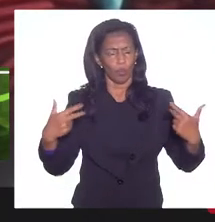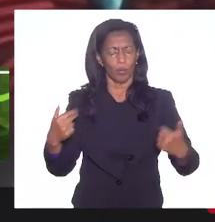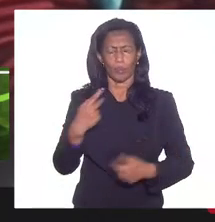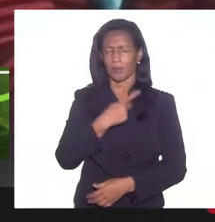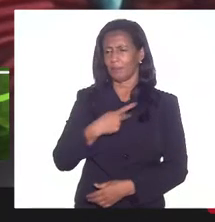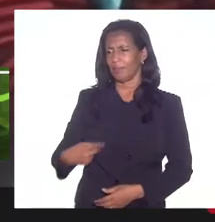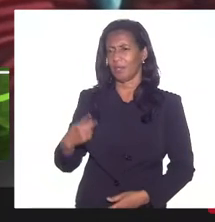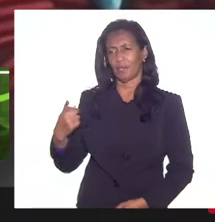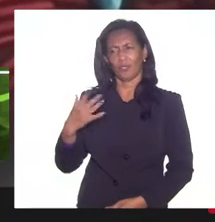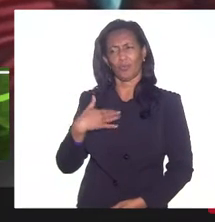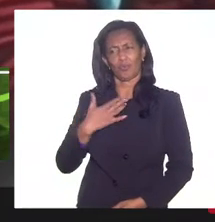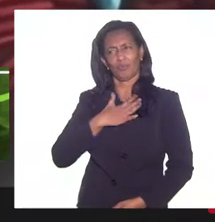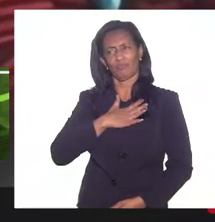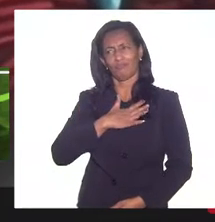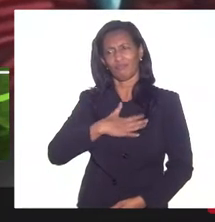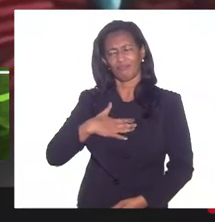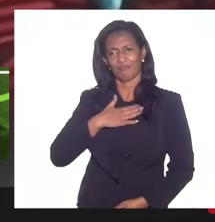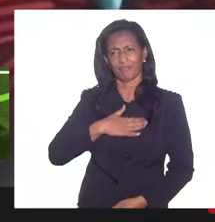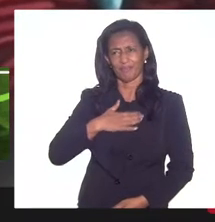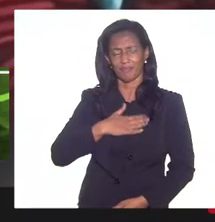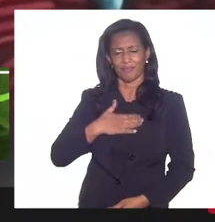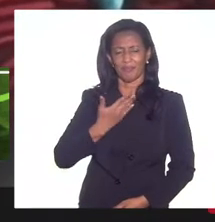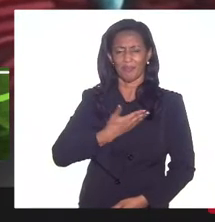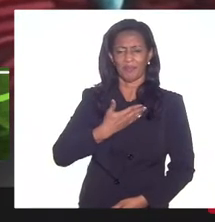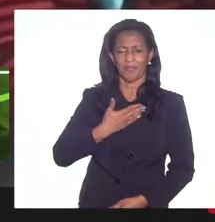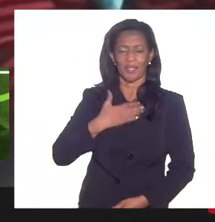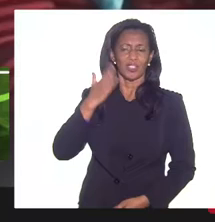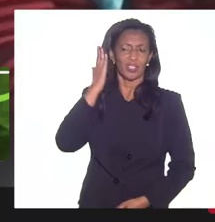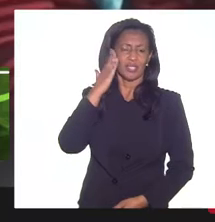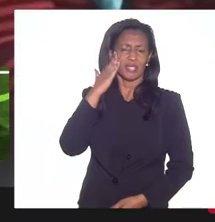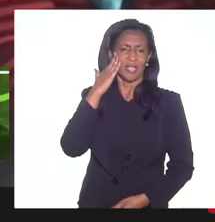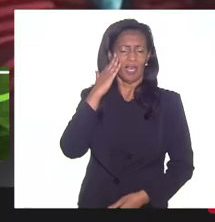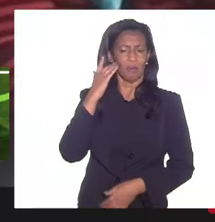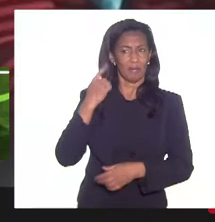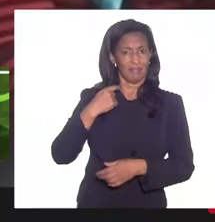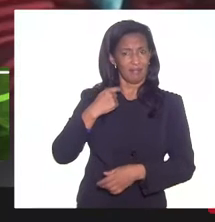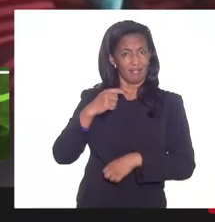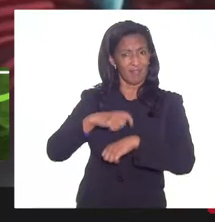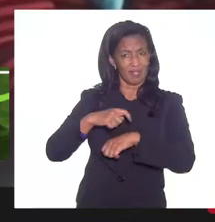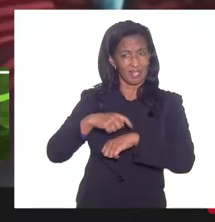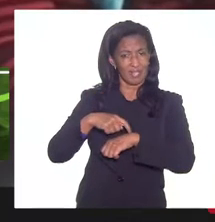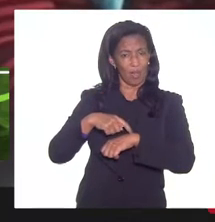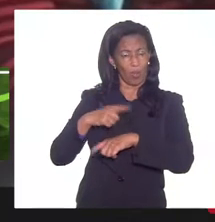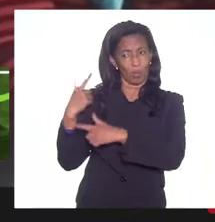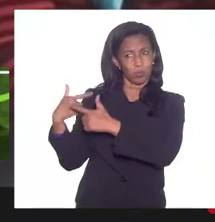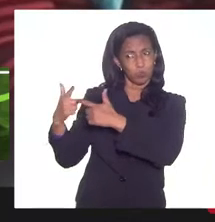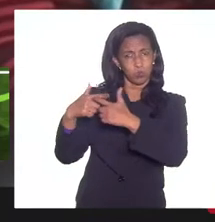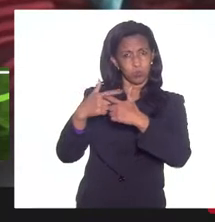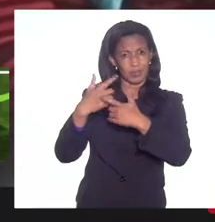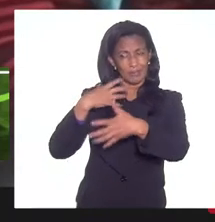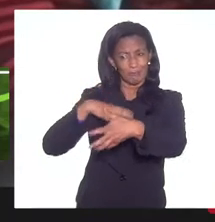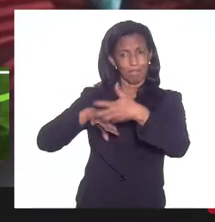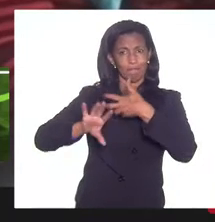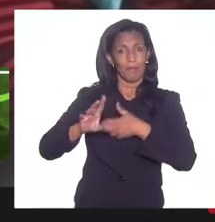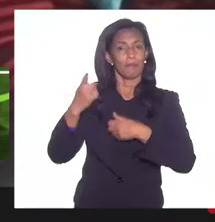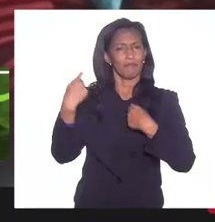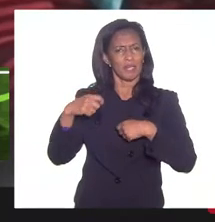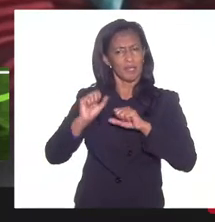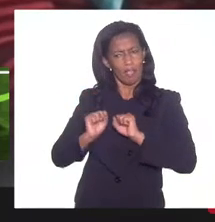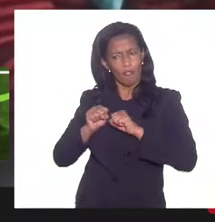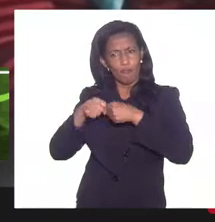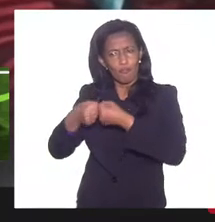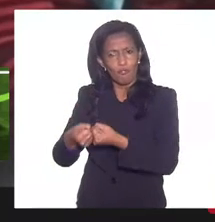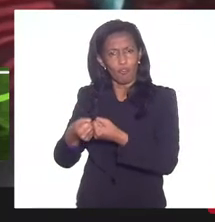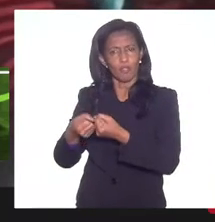querida e a gente sabe que nesse momento de adversidade a gente precisa estar aí dando força um para o outro.